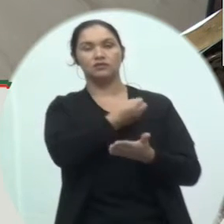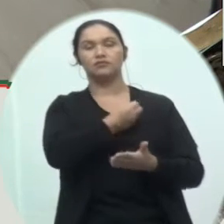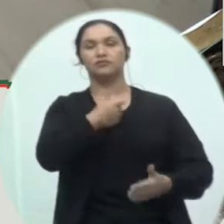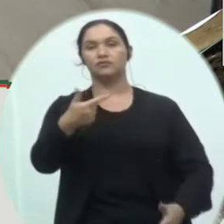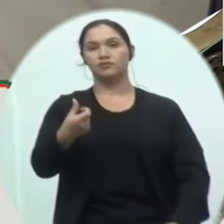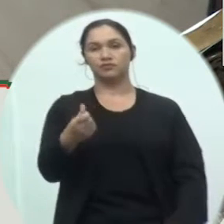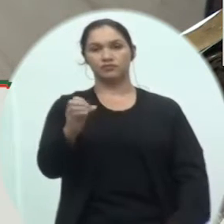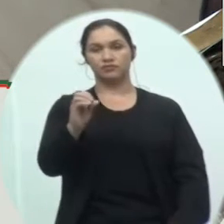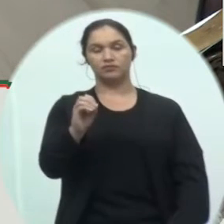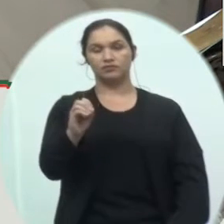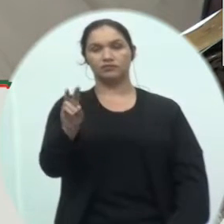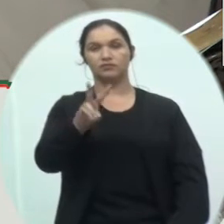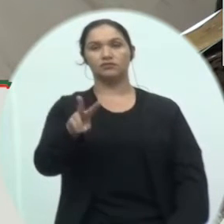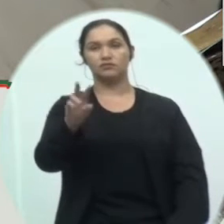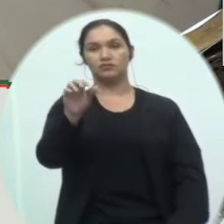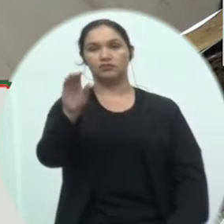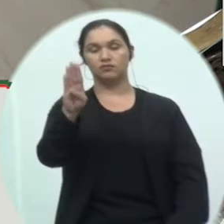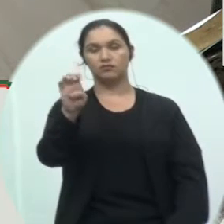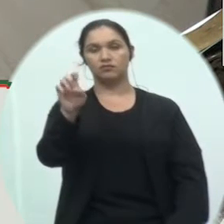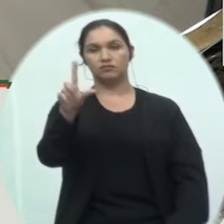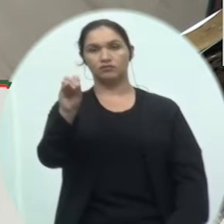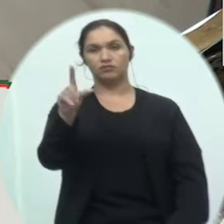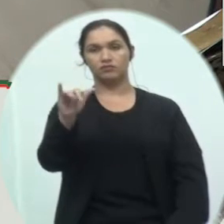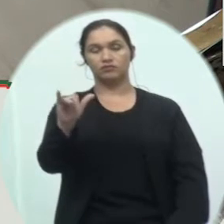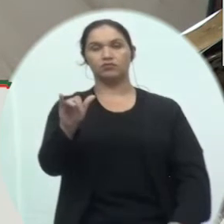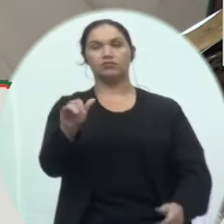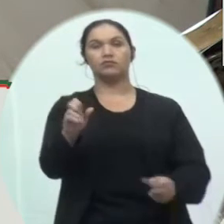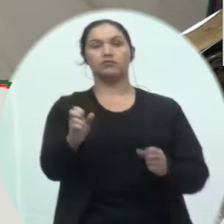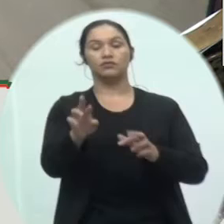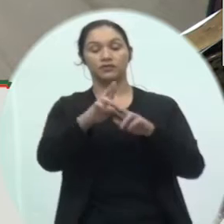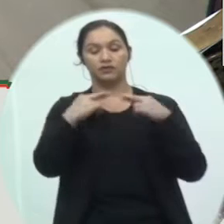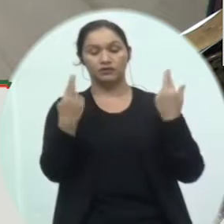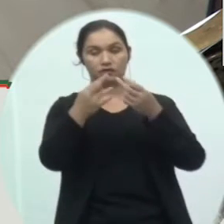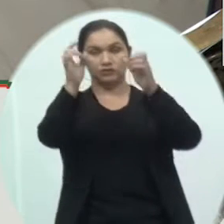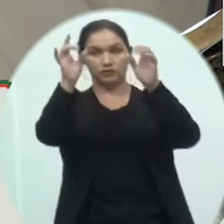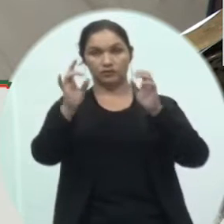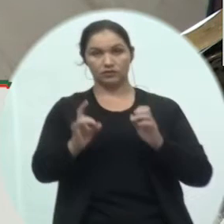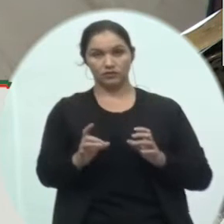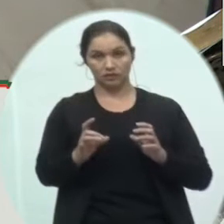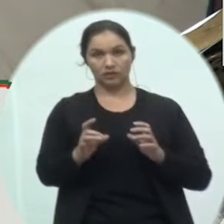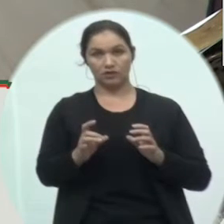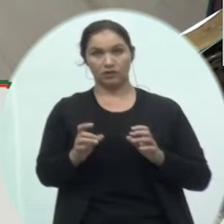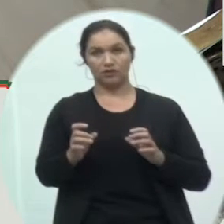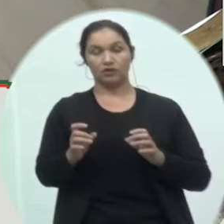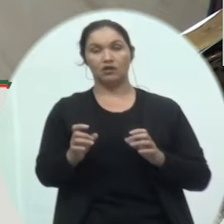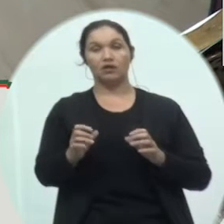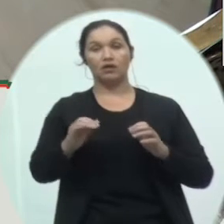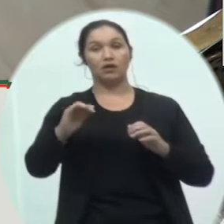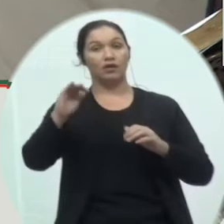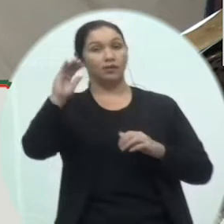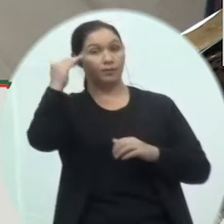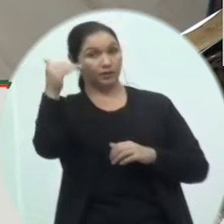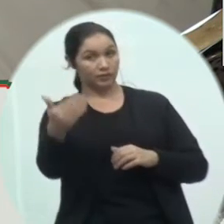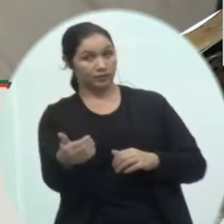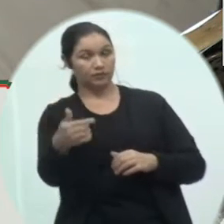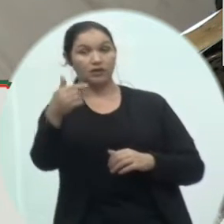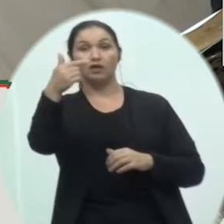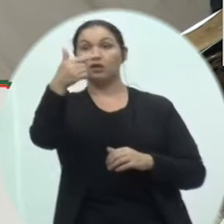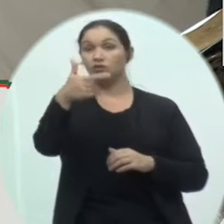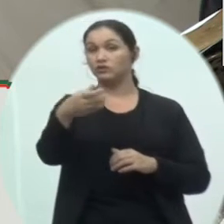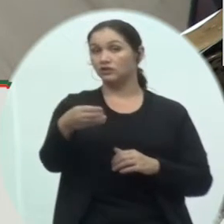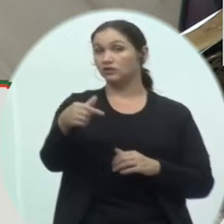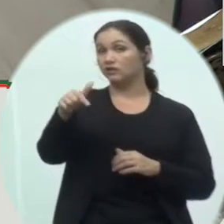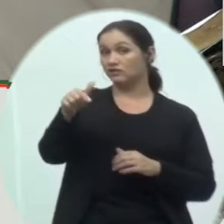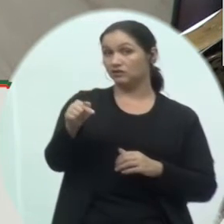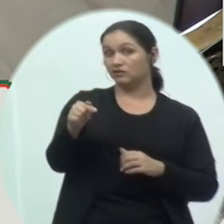260/2019, de autoria do vereador João Batista Belloli, assunto sessão especial em homenagem aos 207 anos da Polícia Civil de Santa Catarina, a ser